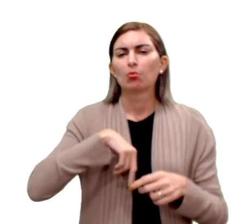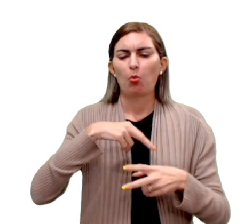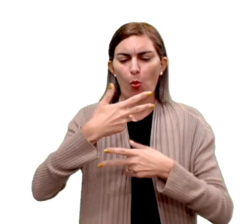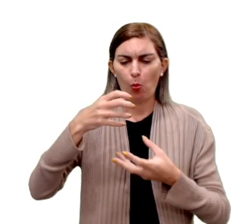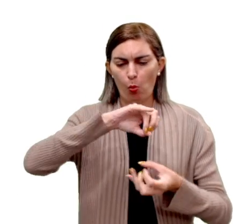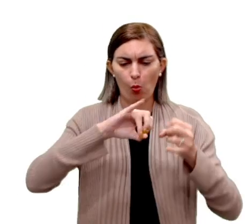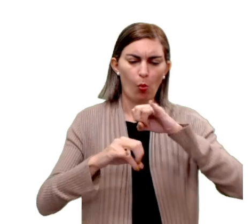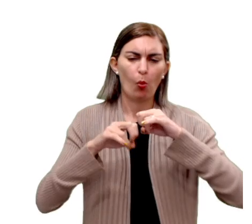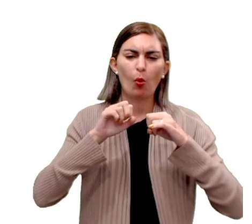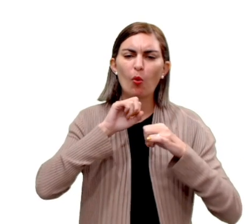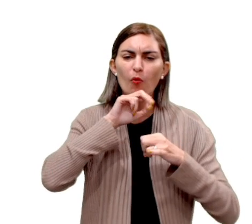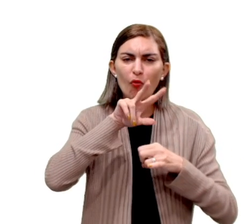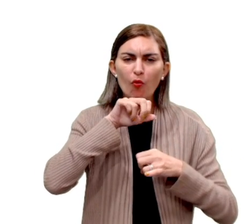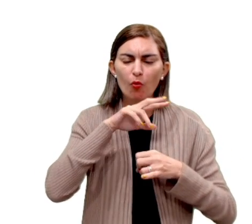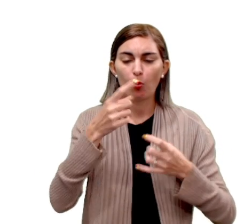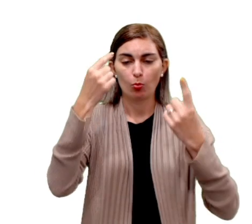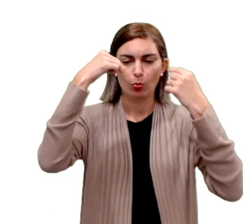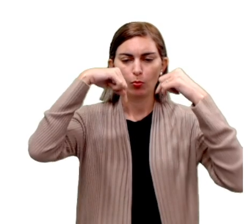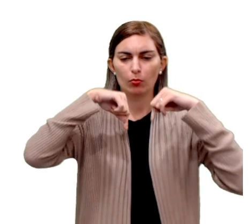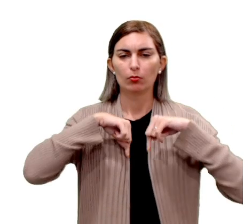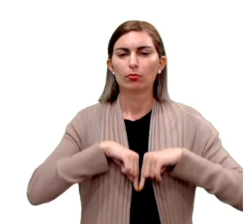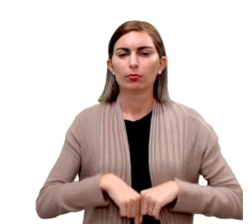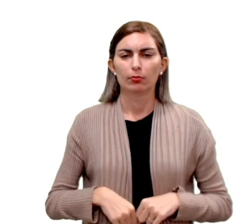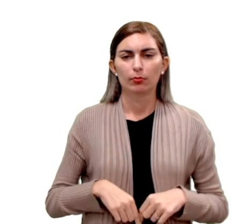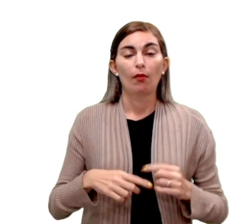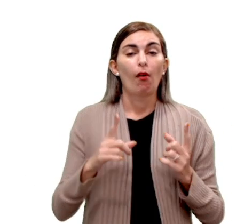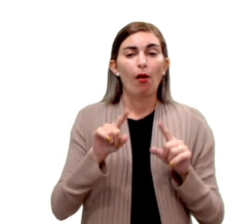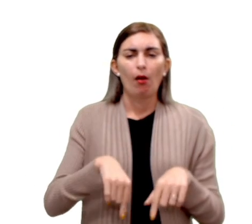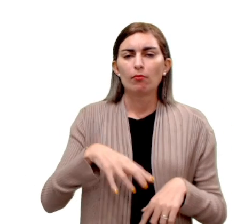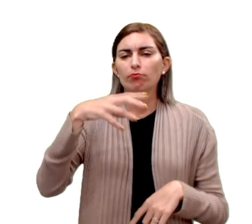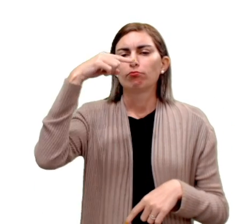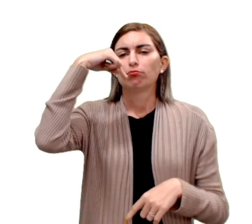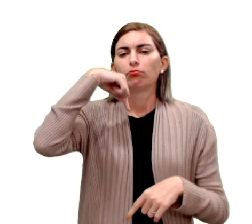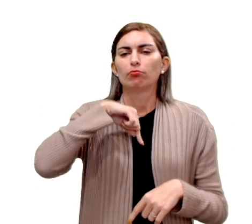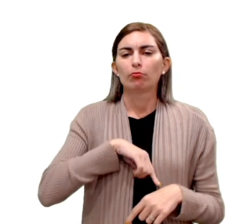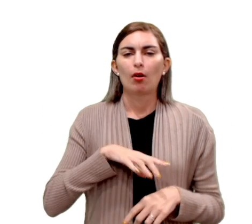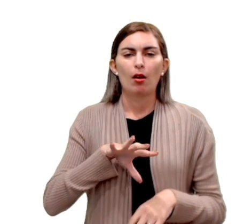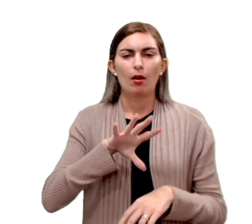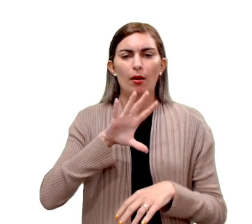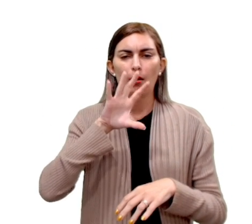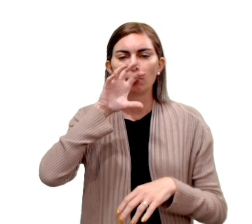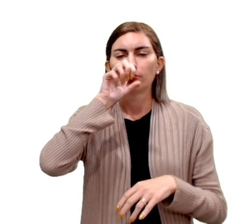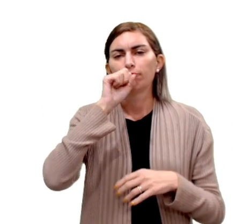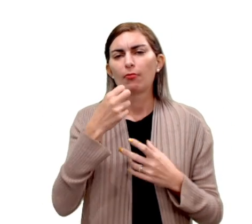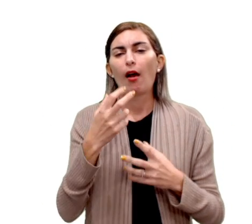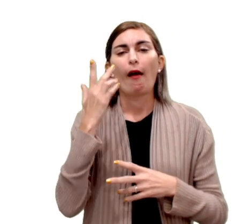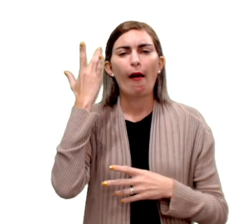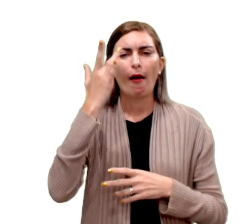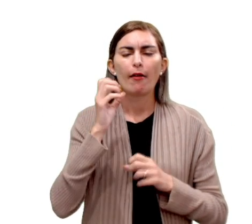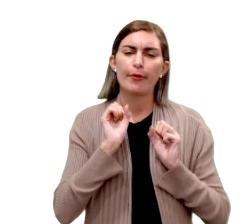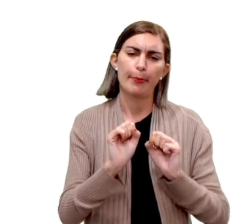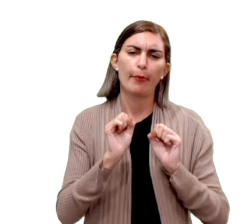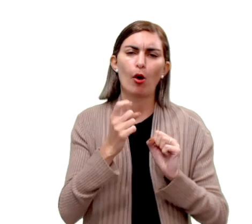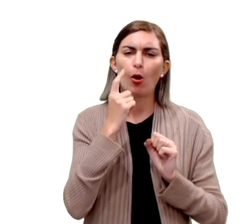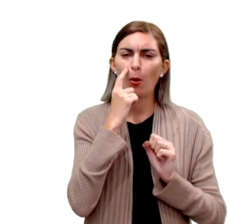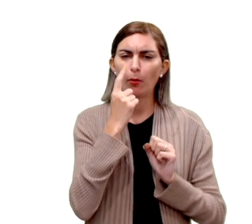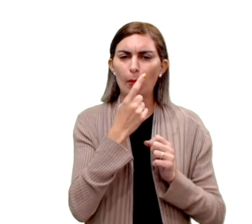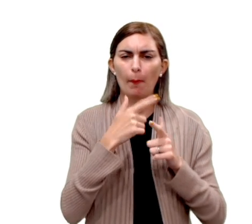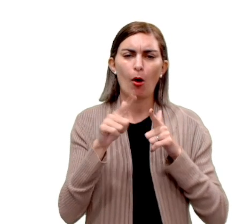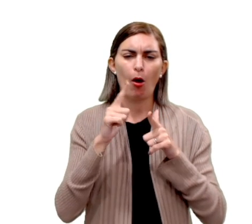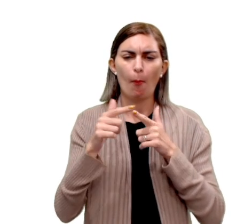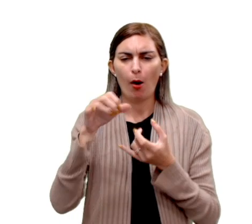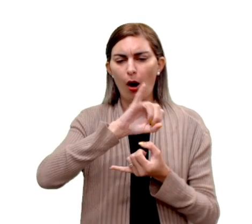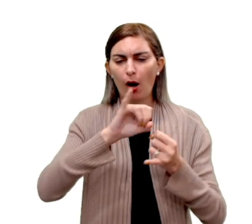substância tóxica no organismo. Então, esta intoxicação, muitas vezes, a gente acha que só pode ser através de